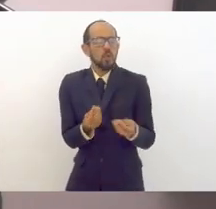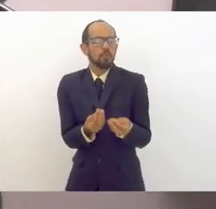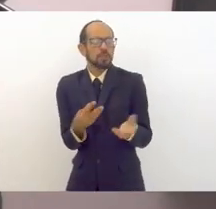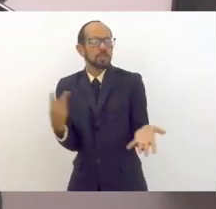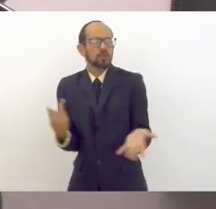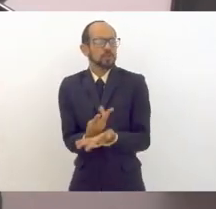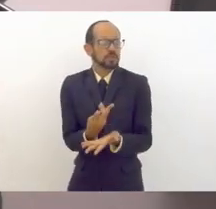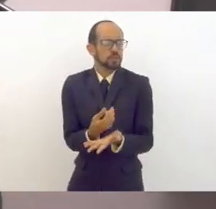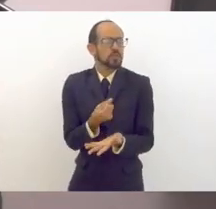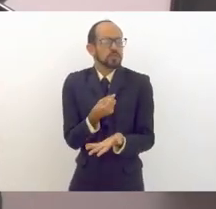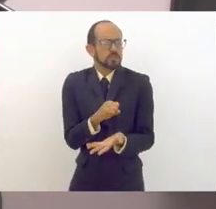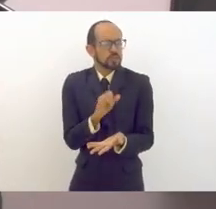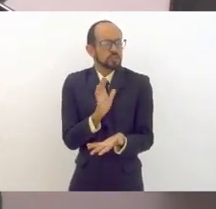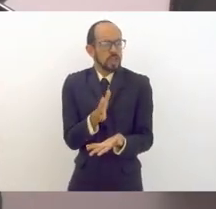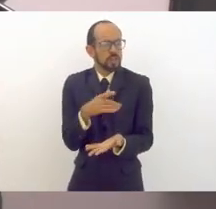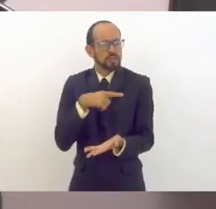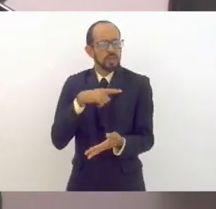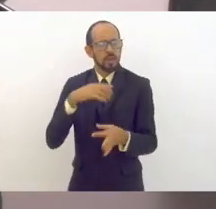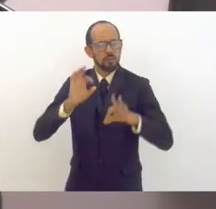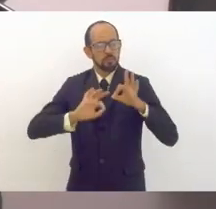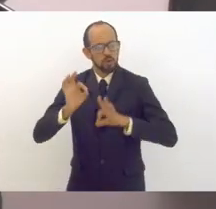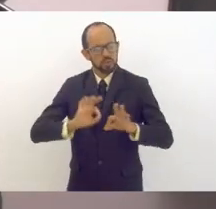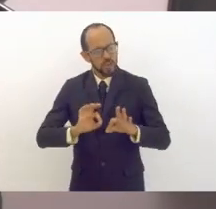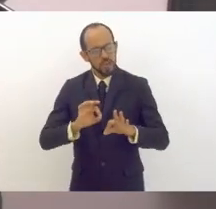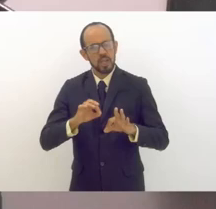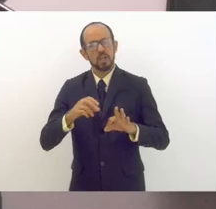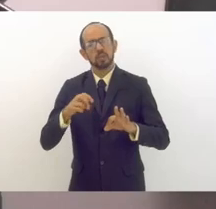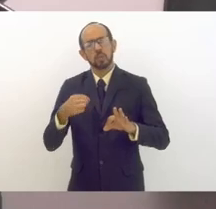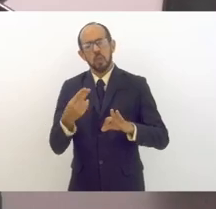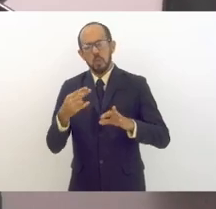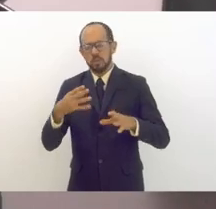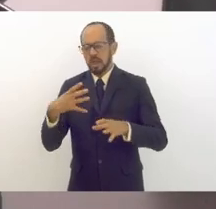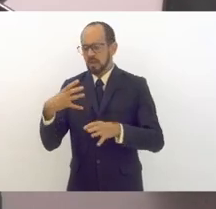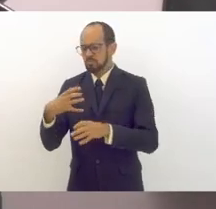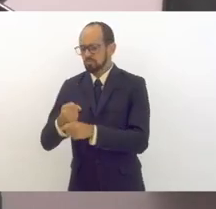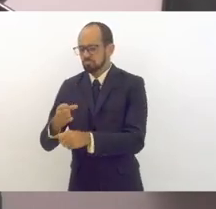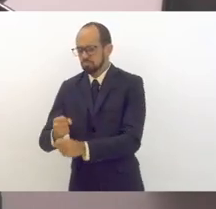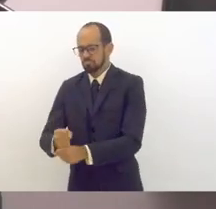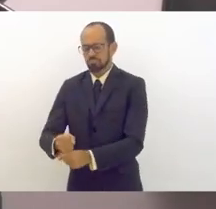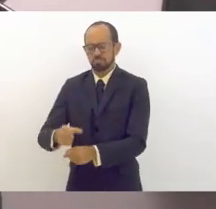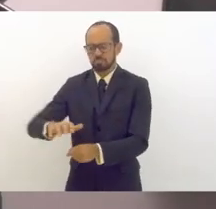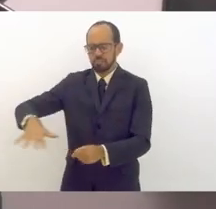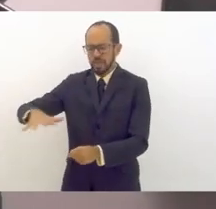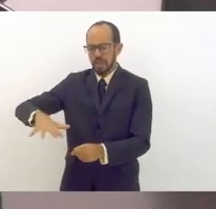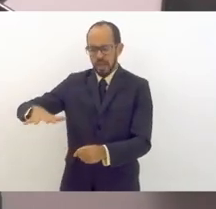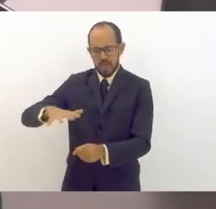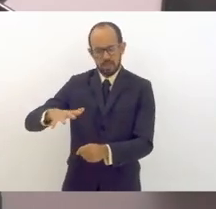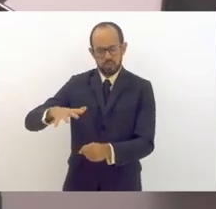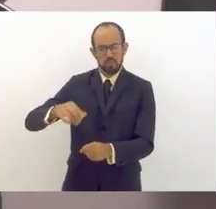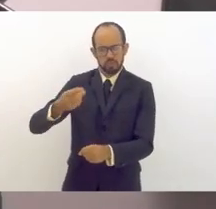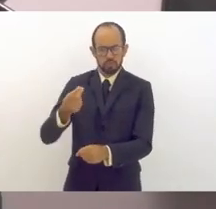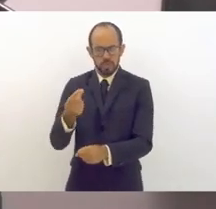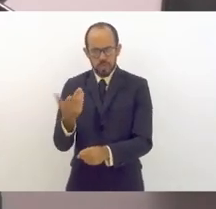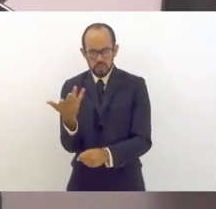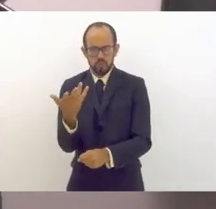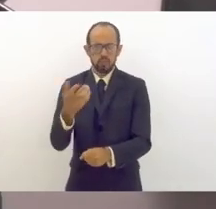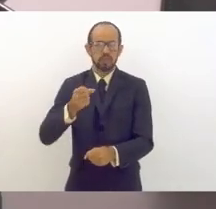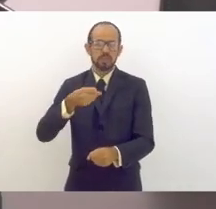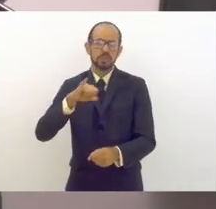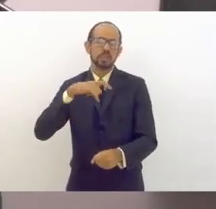licitatório? Se já tem projeto executivo básico, se já está fazendo cotação de preço no mercado, e se tem alguma previsão, lógico, alguma